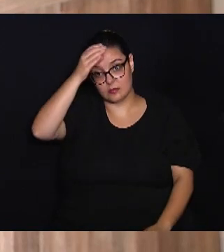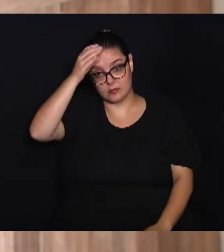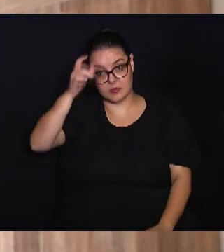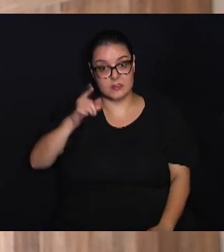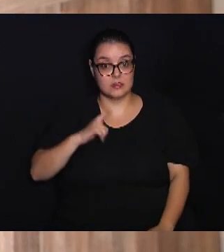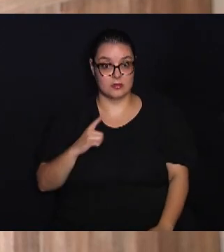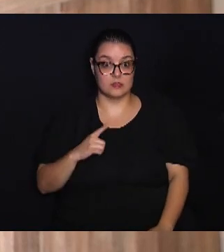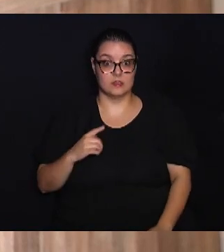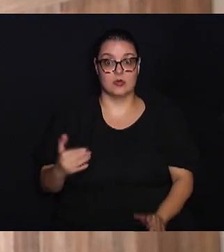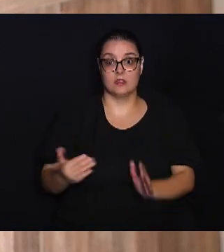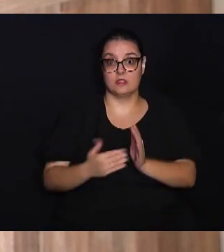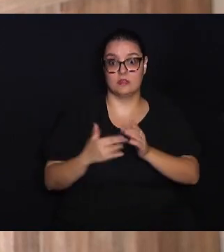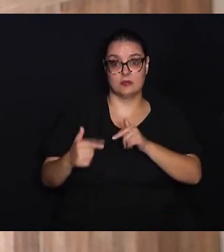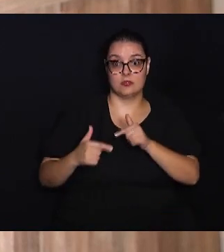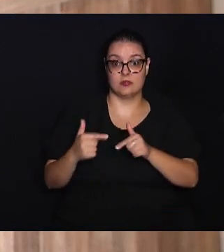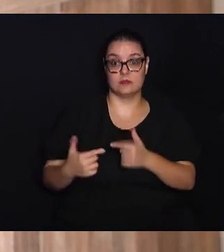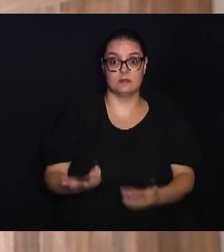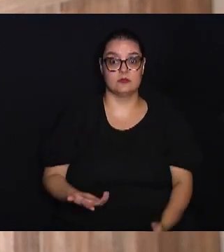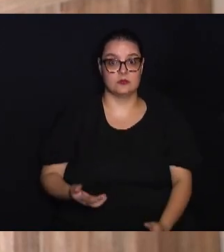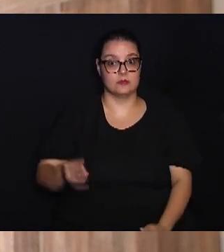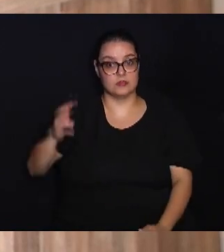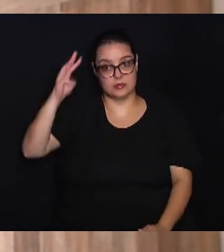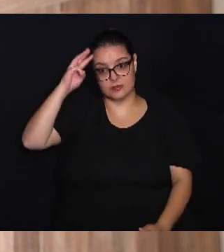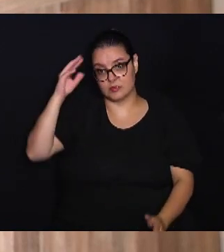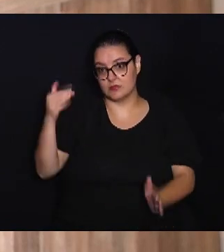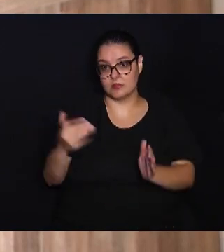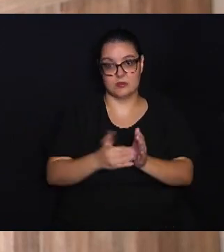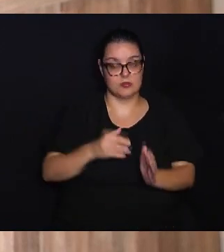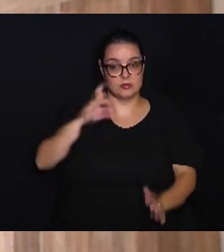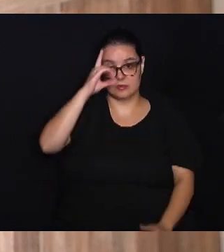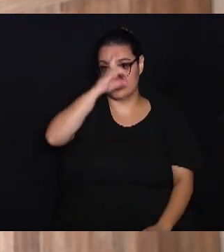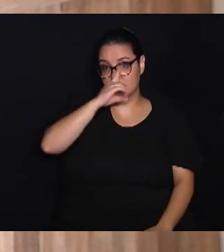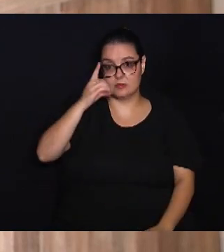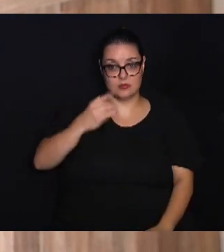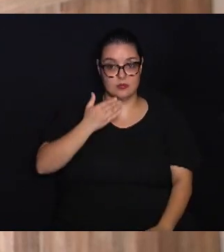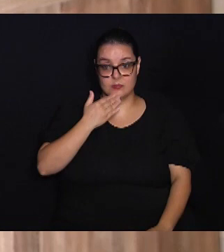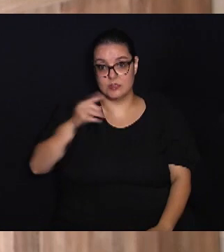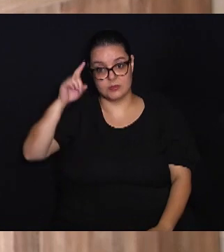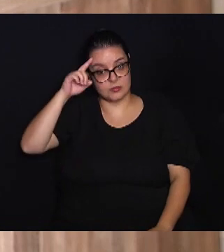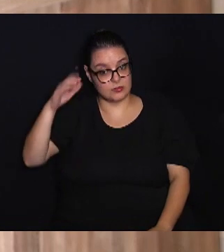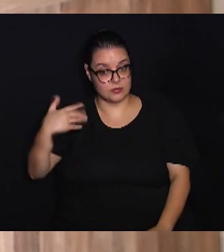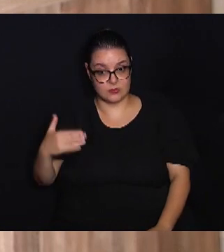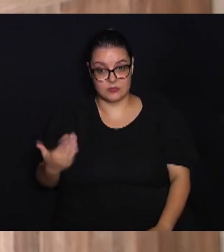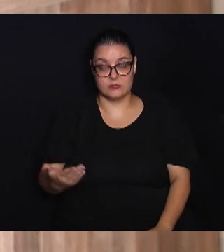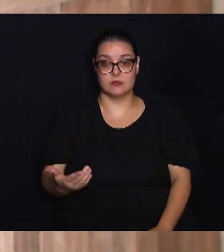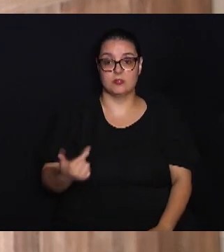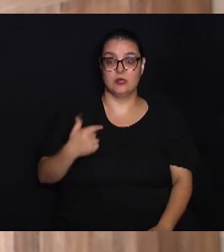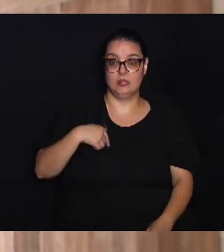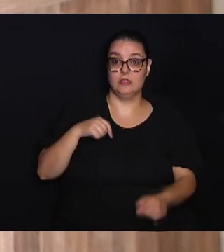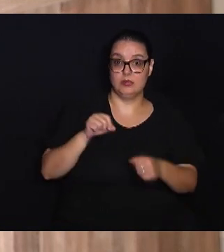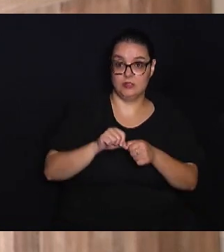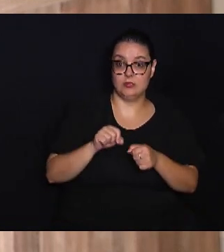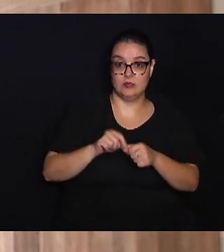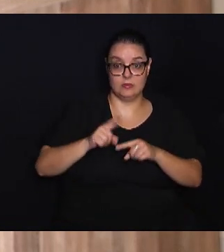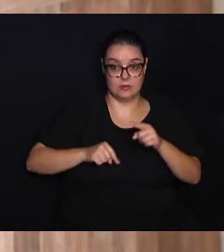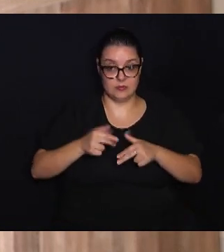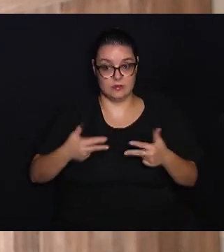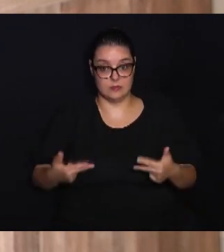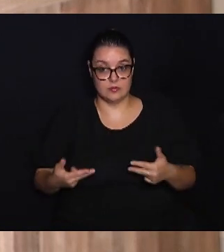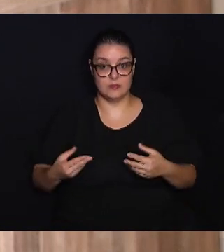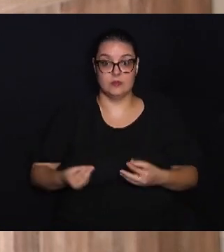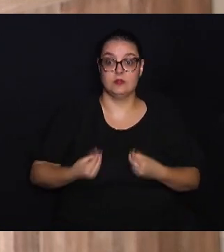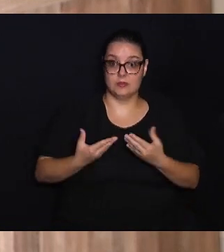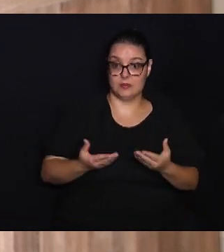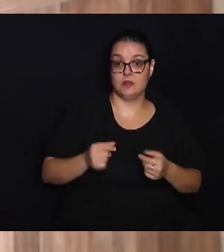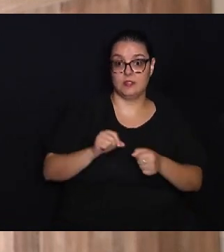clientes até que eu trabalhava eu comecei a trabalhar de terça a domingo direto era pedido todos os dias e eu fazia o produto e